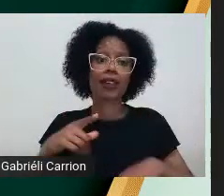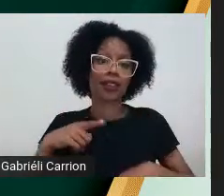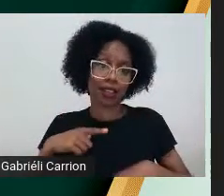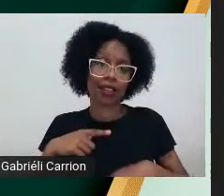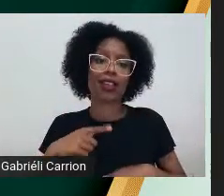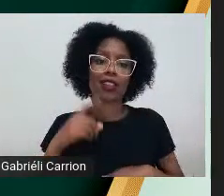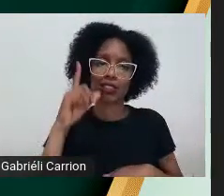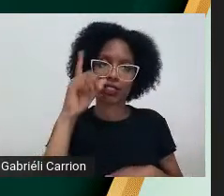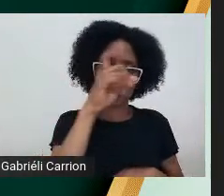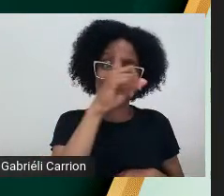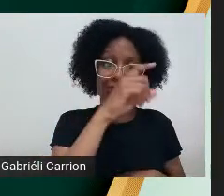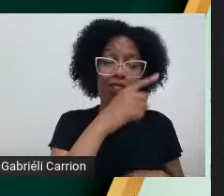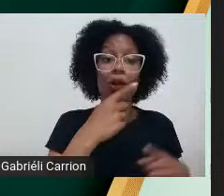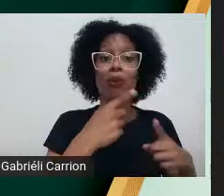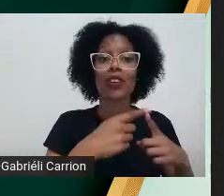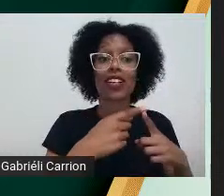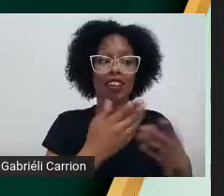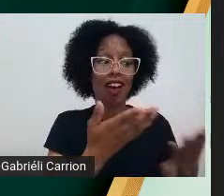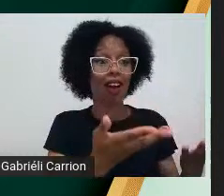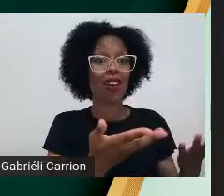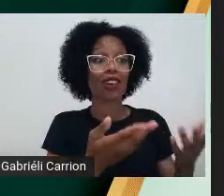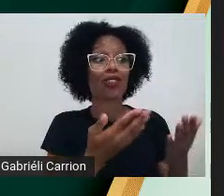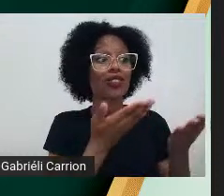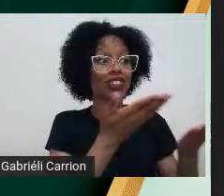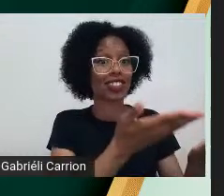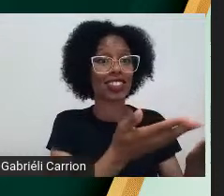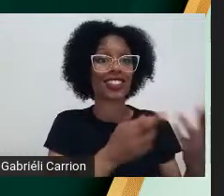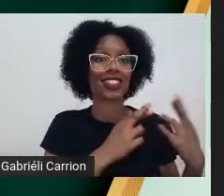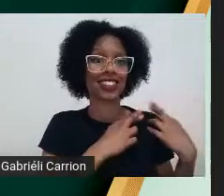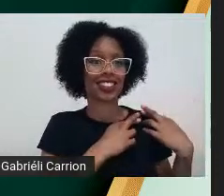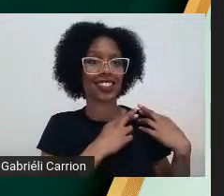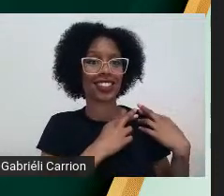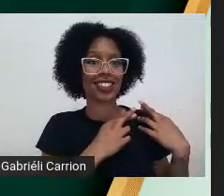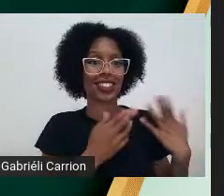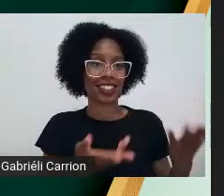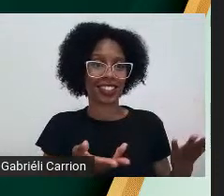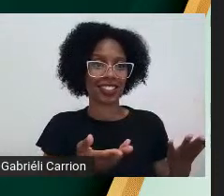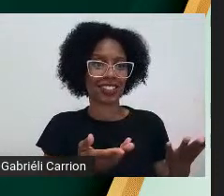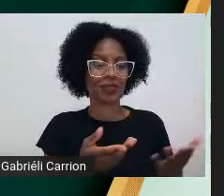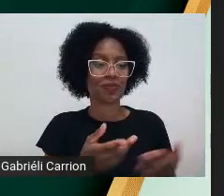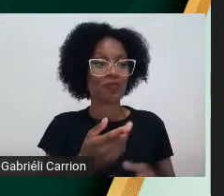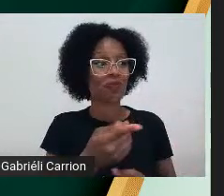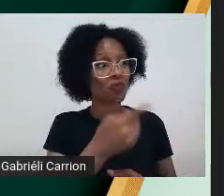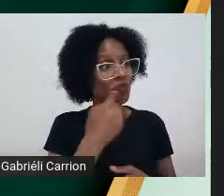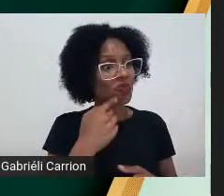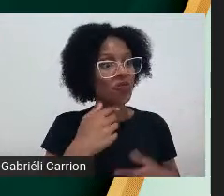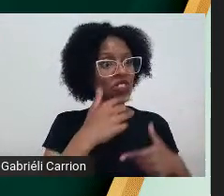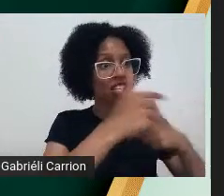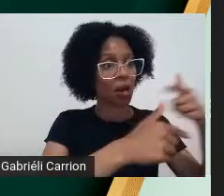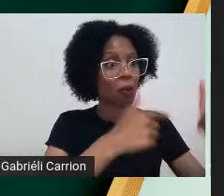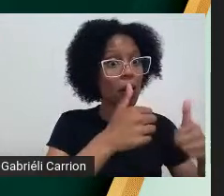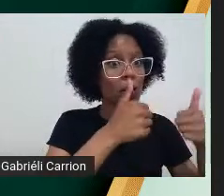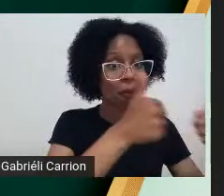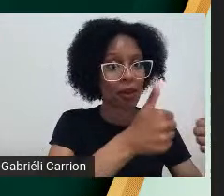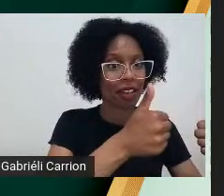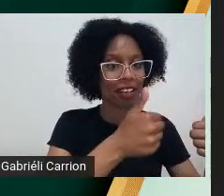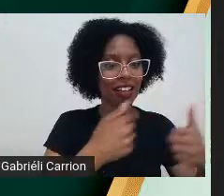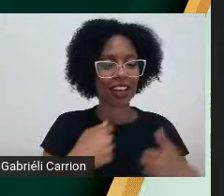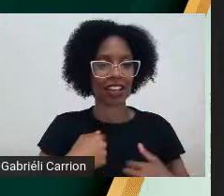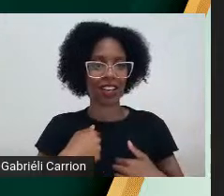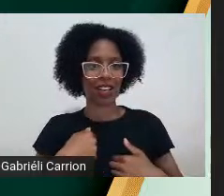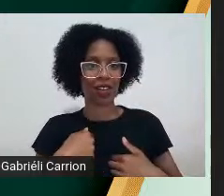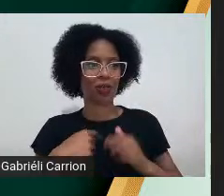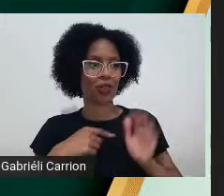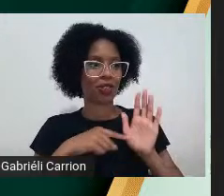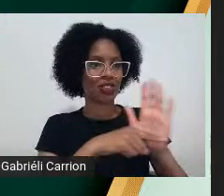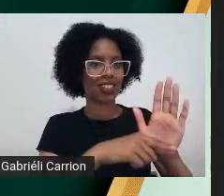contas, vocês nos representarão lá fora. A qualidade do trabalho de vocês espelhará, sem dúvida, a qualidade da formação que a gente